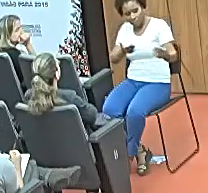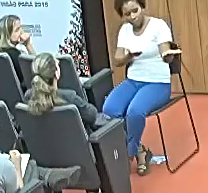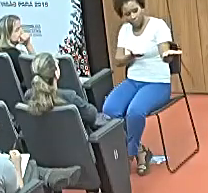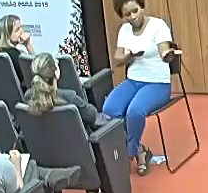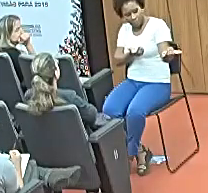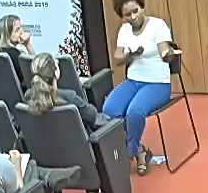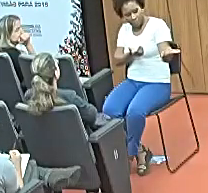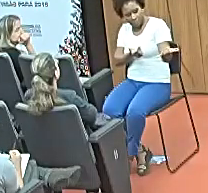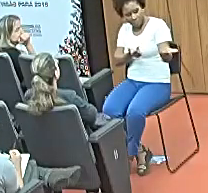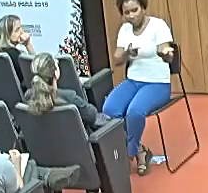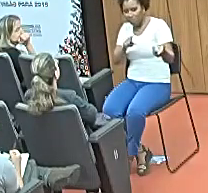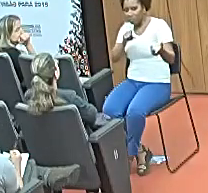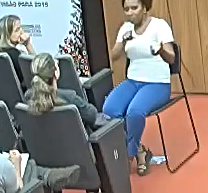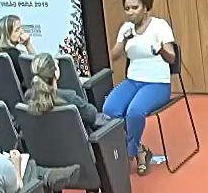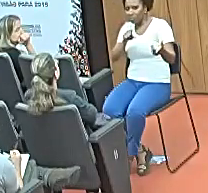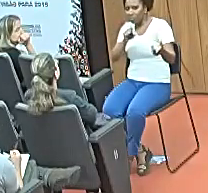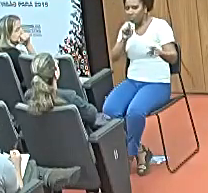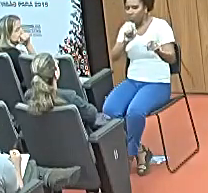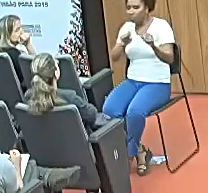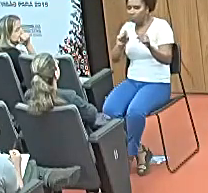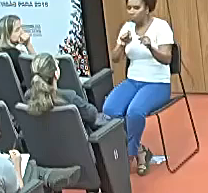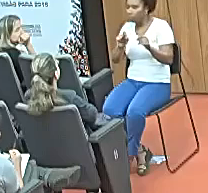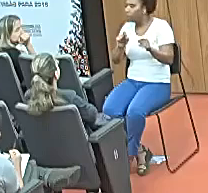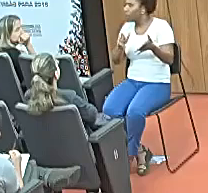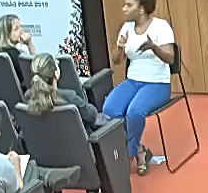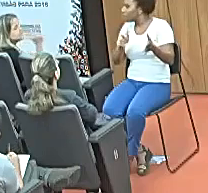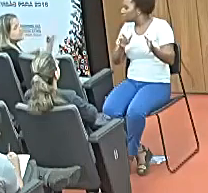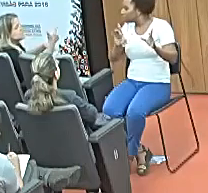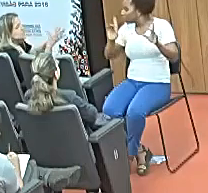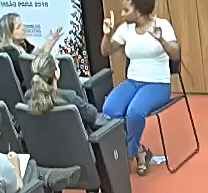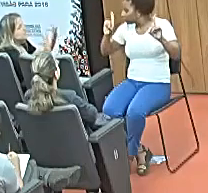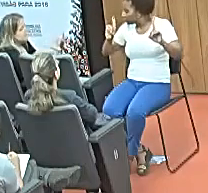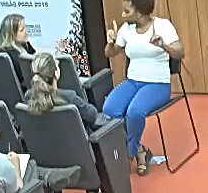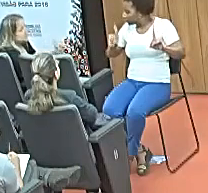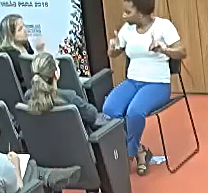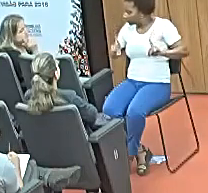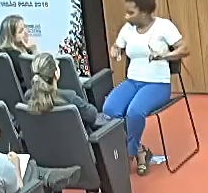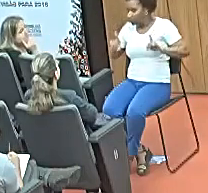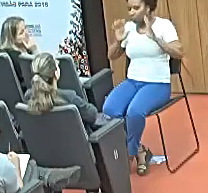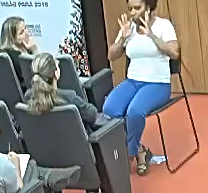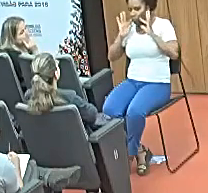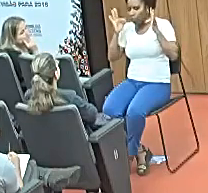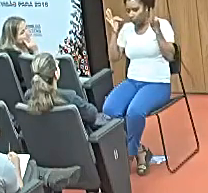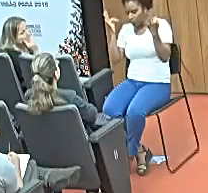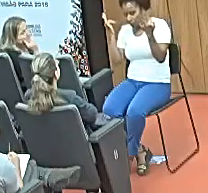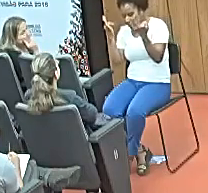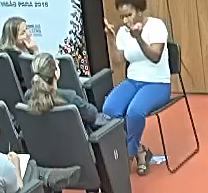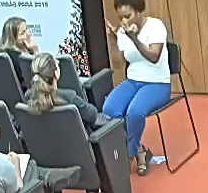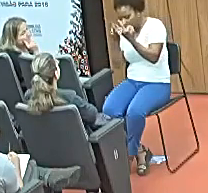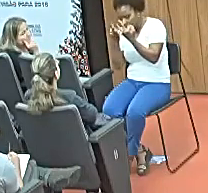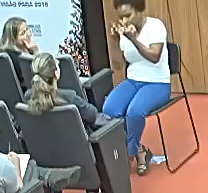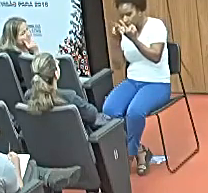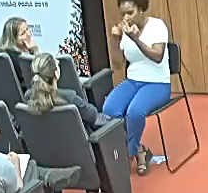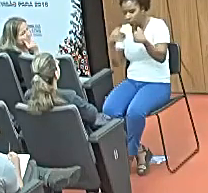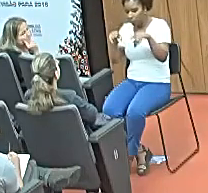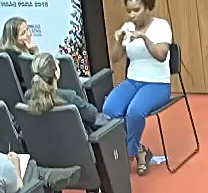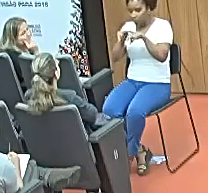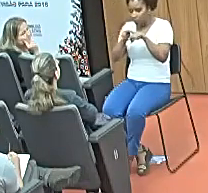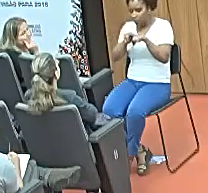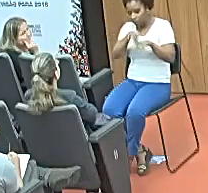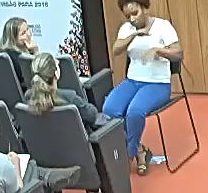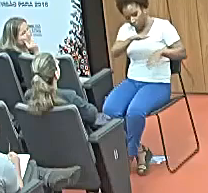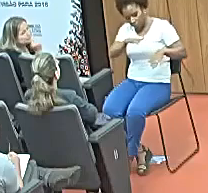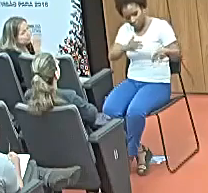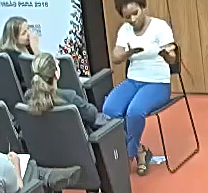sem vínculos familiares é com eve vivenciando violência e violação